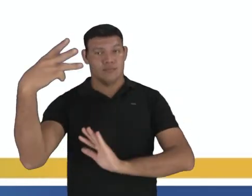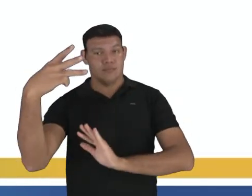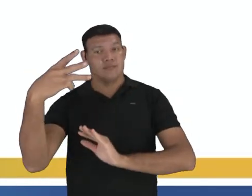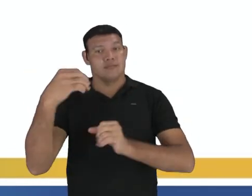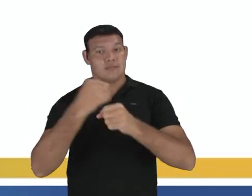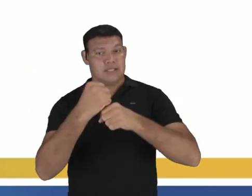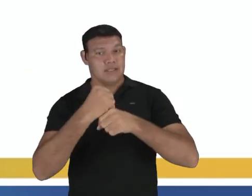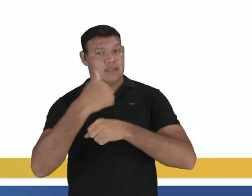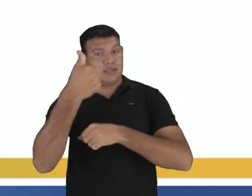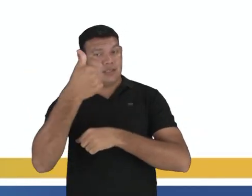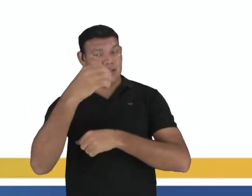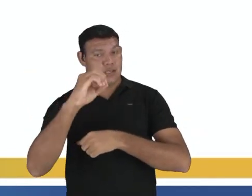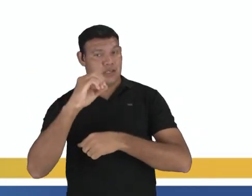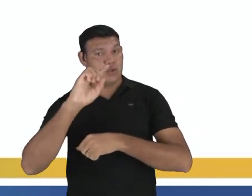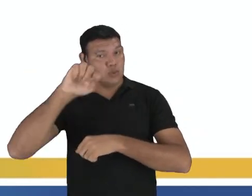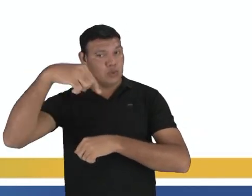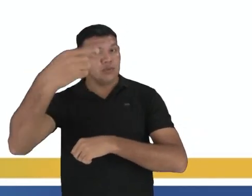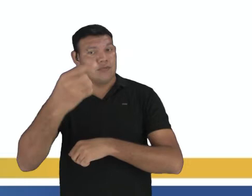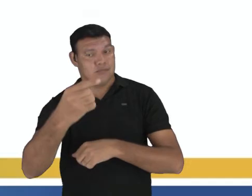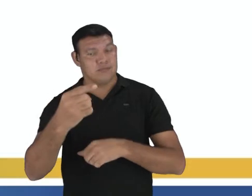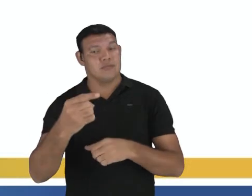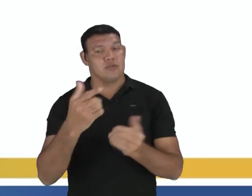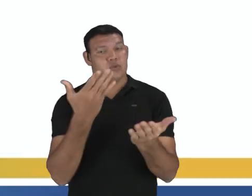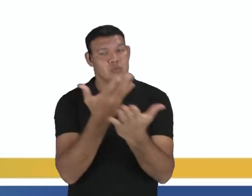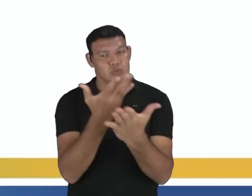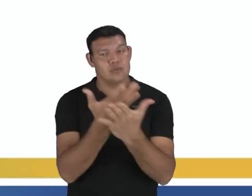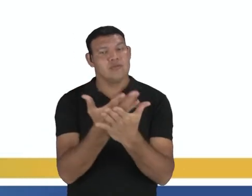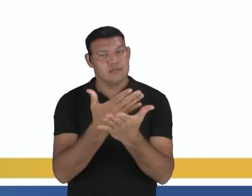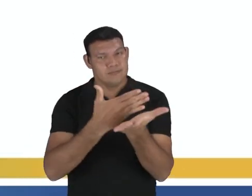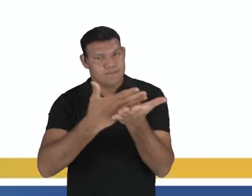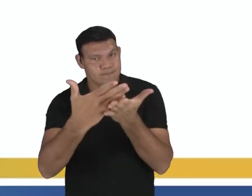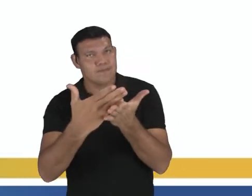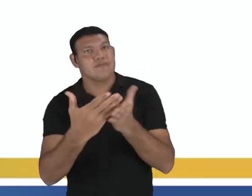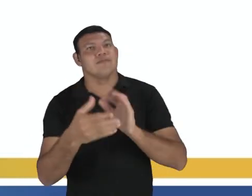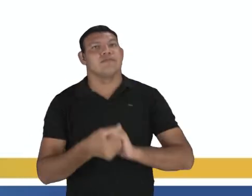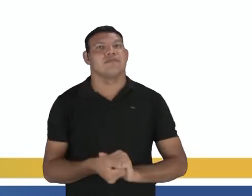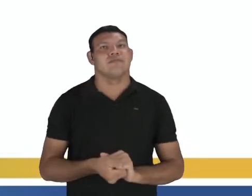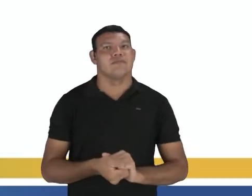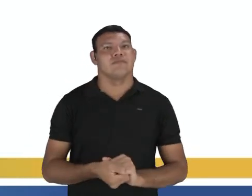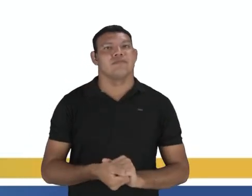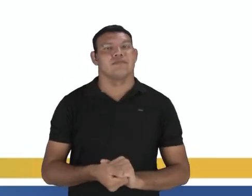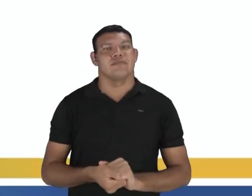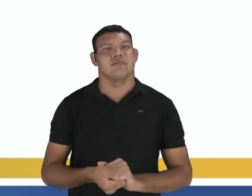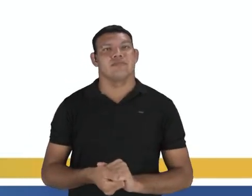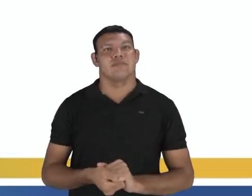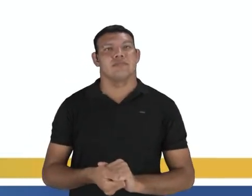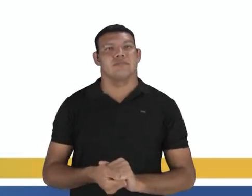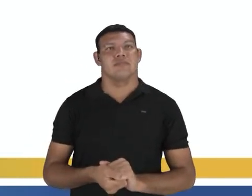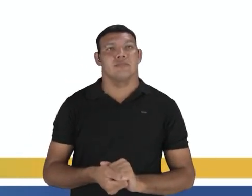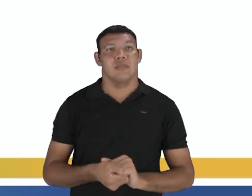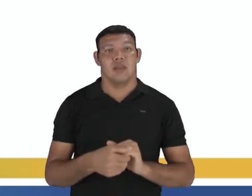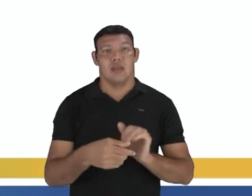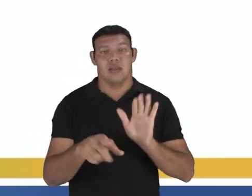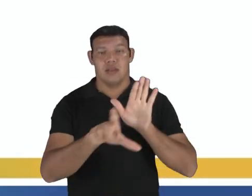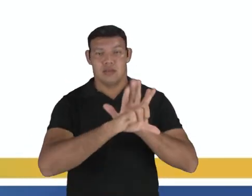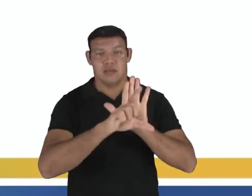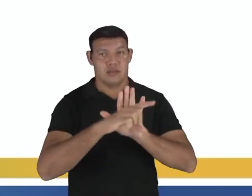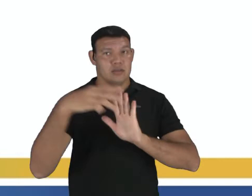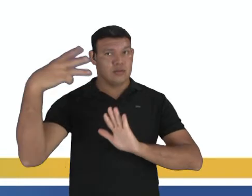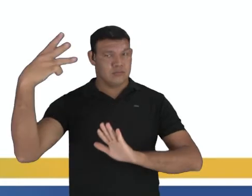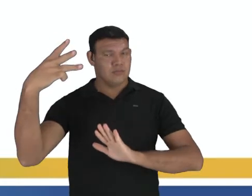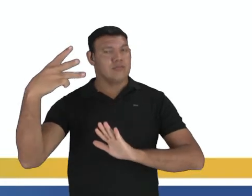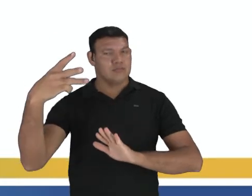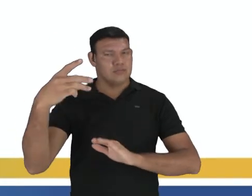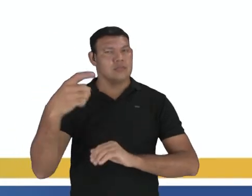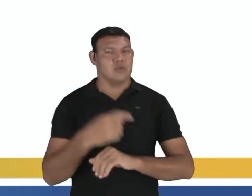que foi publicada 10 anos depois do seu trabalho inicial em 1609, que só tinha a primeira e a segunda. Mas essa terceira lei